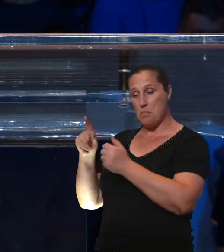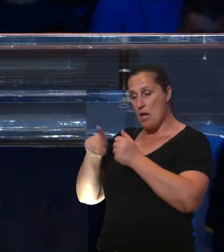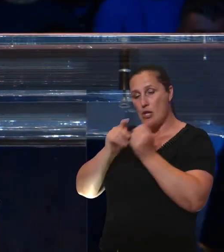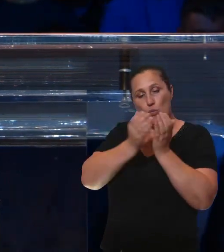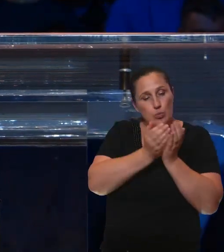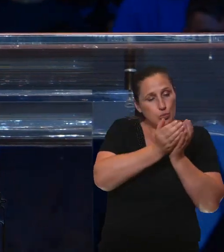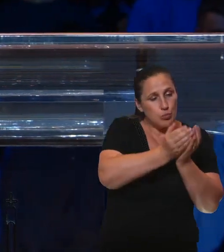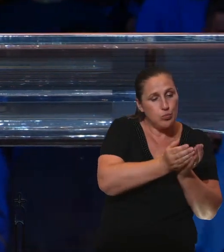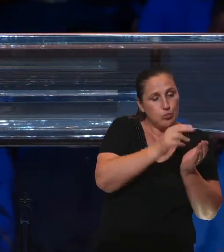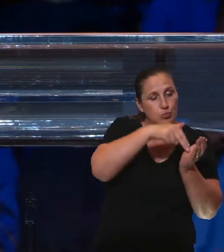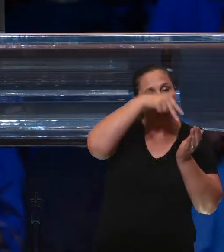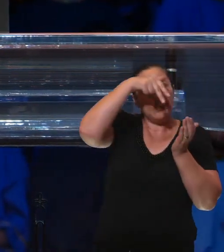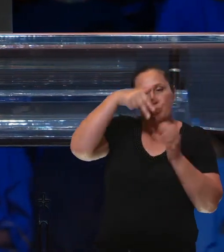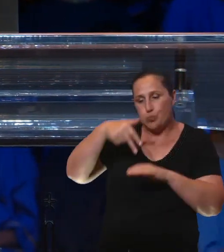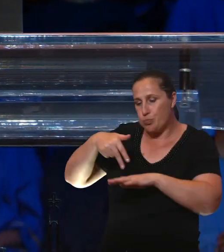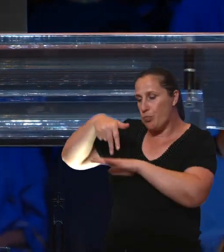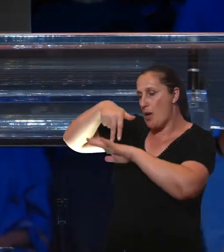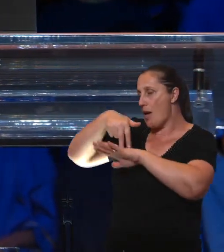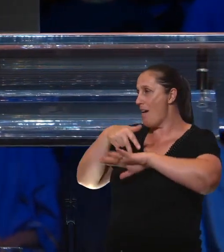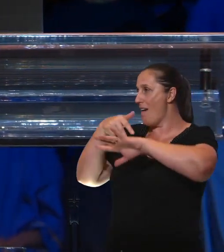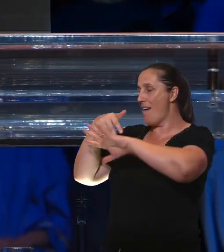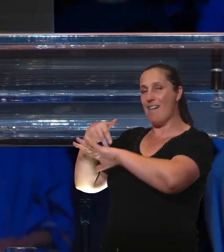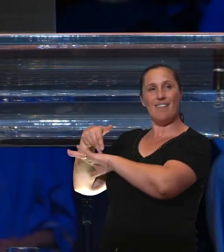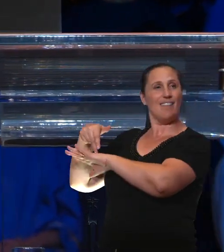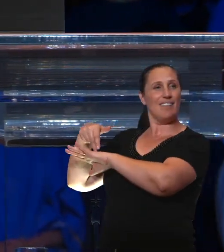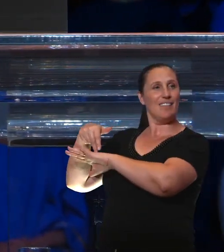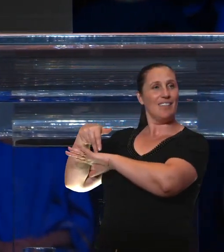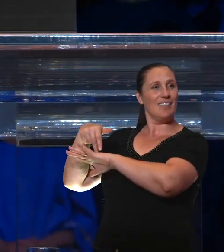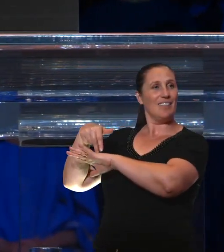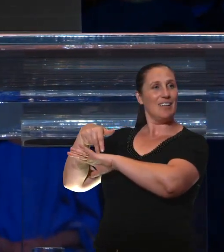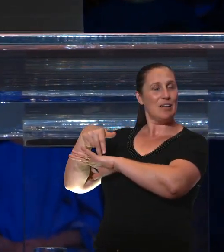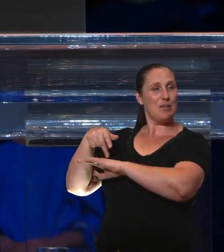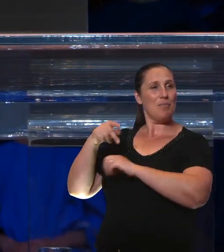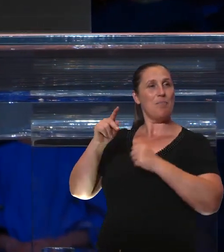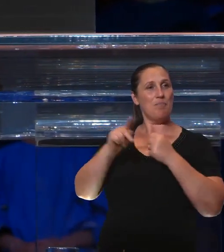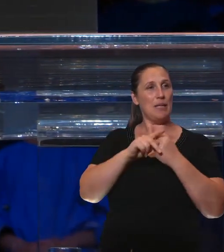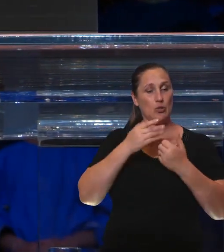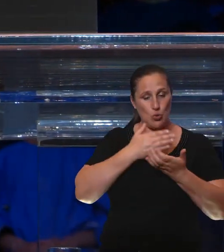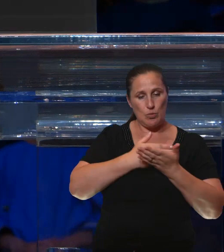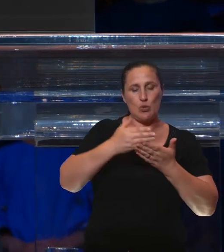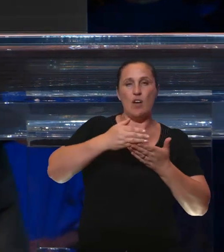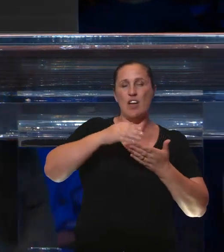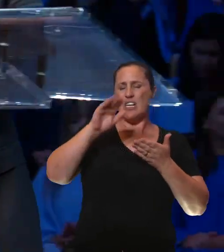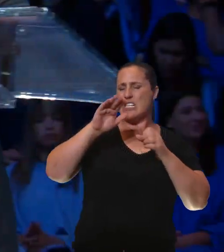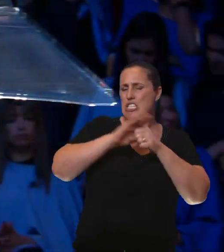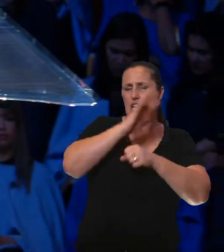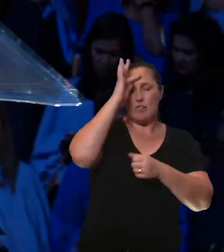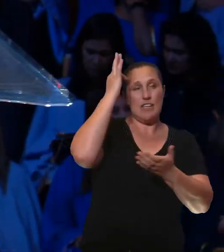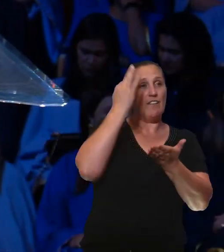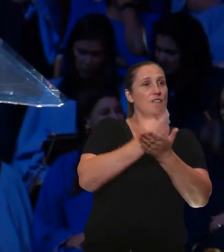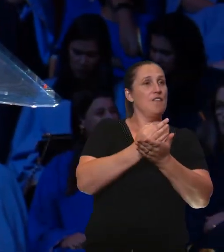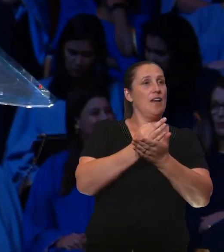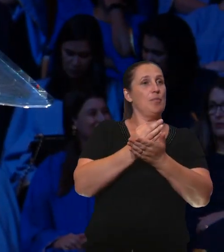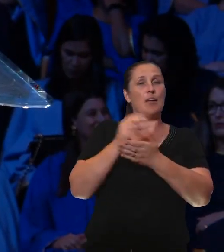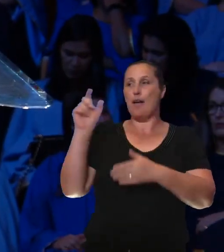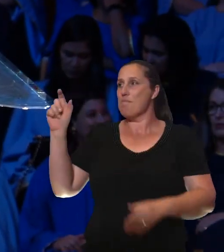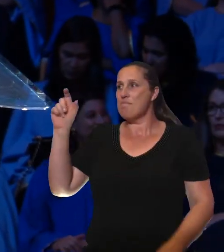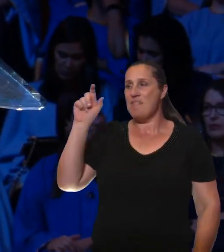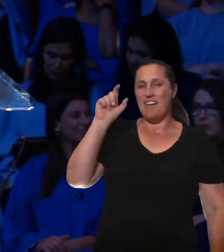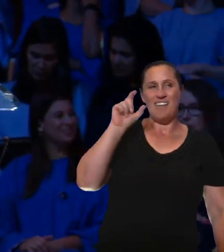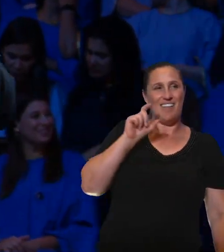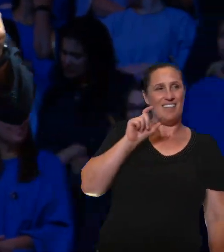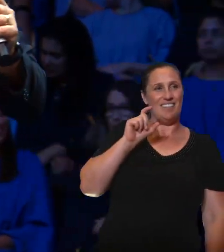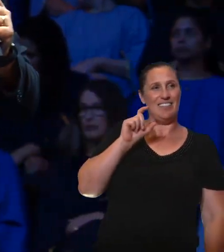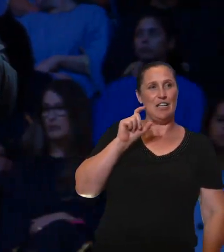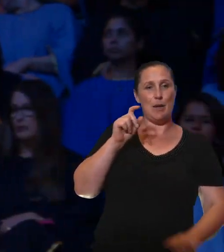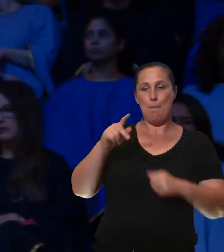mesmo com a visão ainda enxergando um fantasma, mas cheio da fé pela palavra que ele ouviu. Pedro